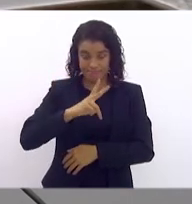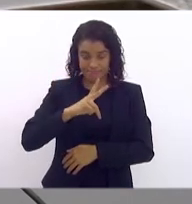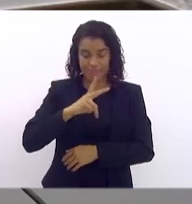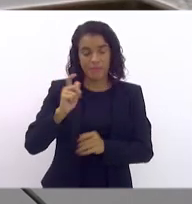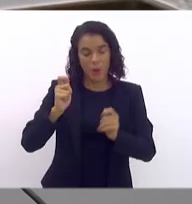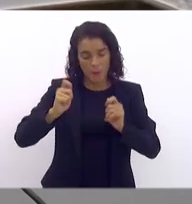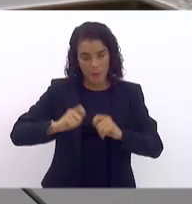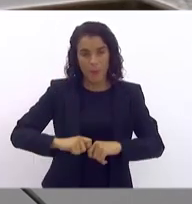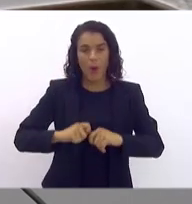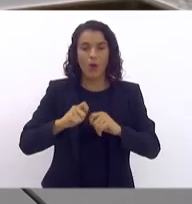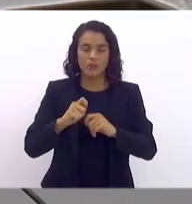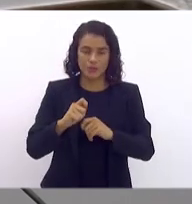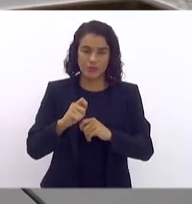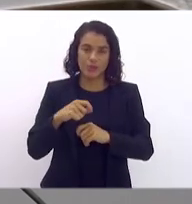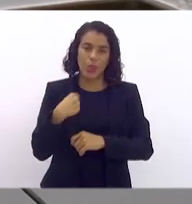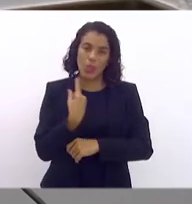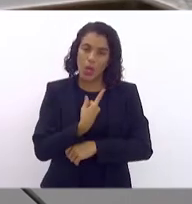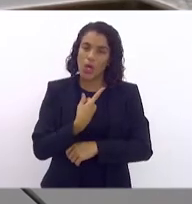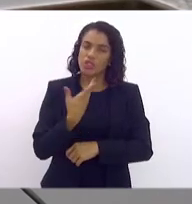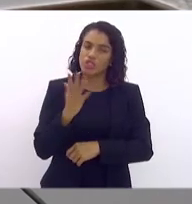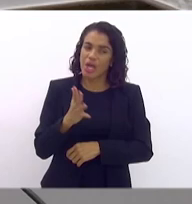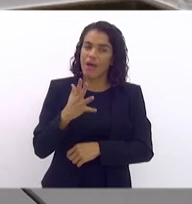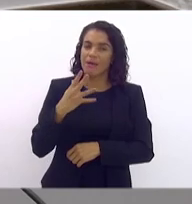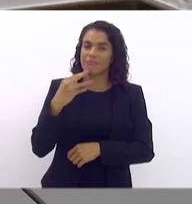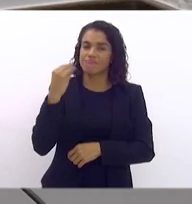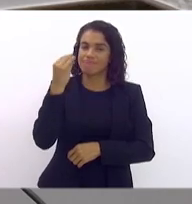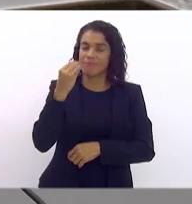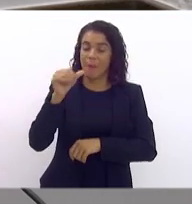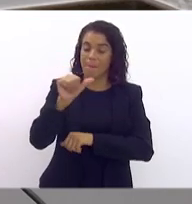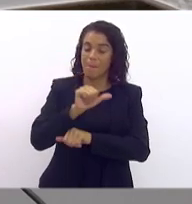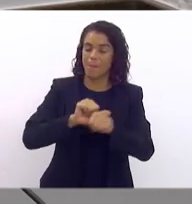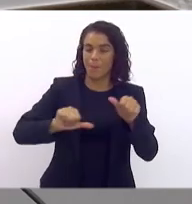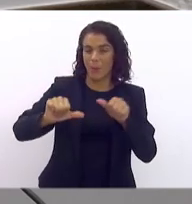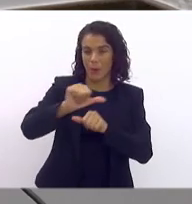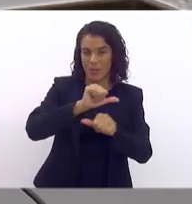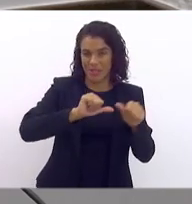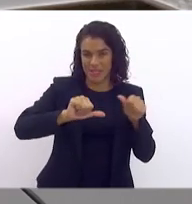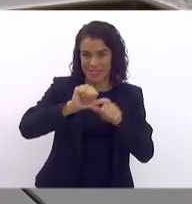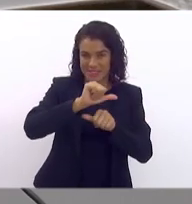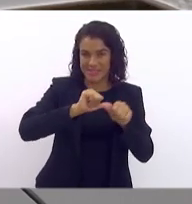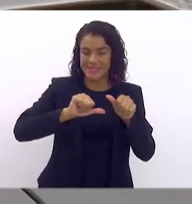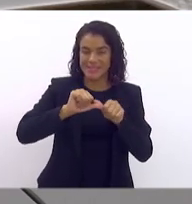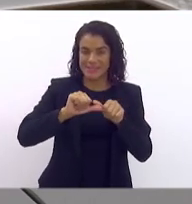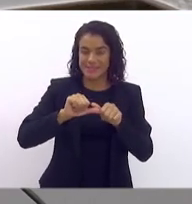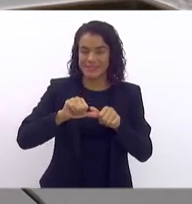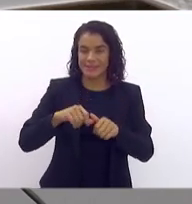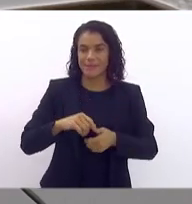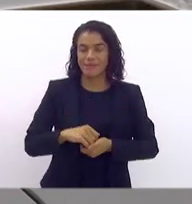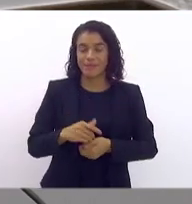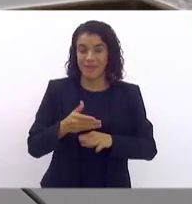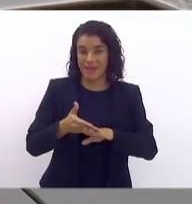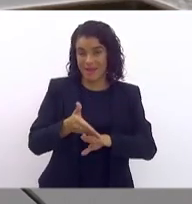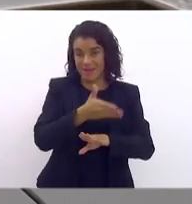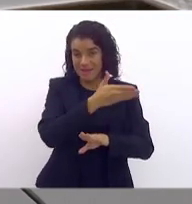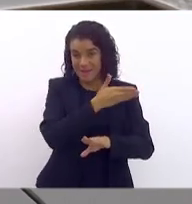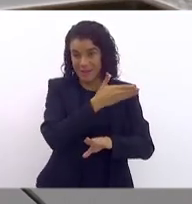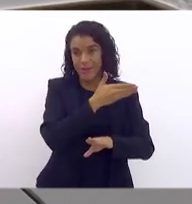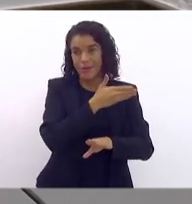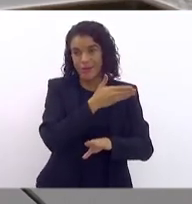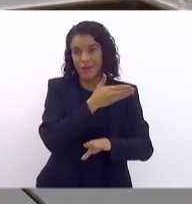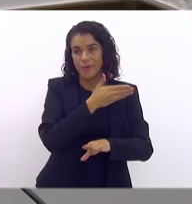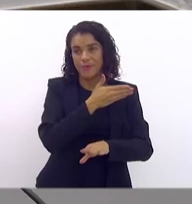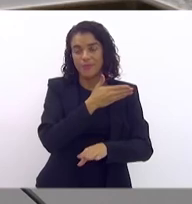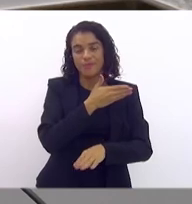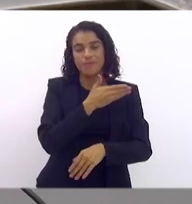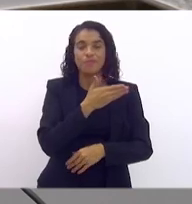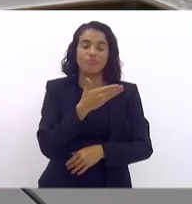falar aqui que nós estamos vivendo uma mudança de paradigmas n no momento anterior a